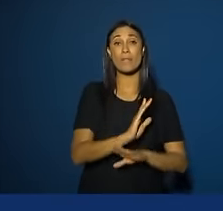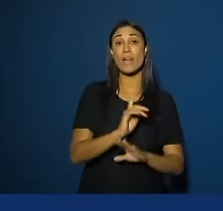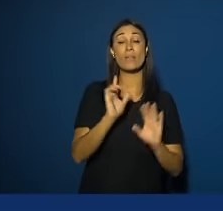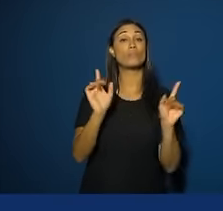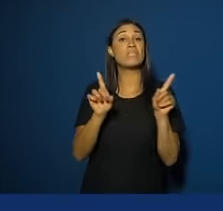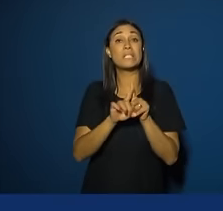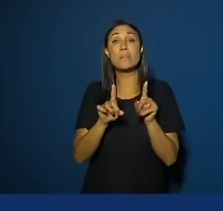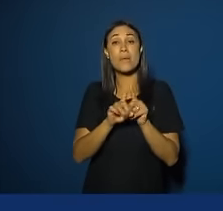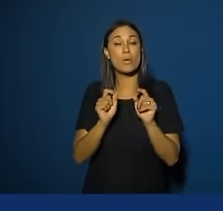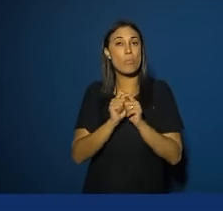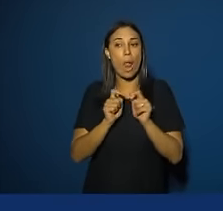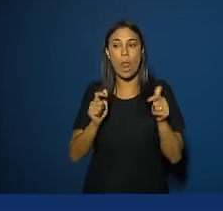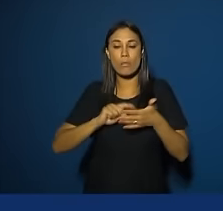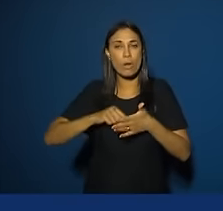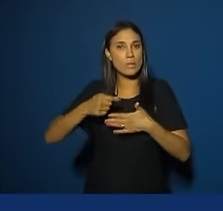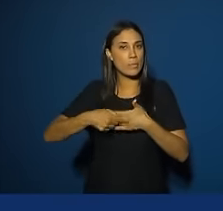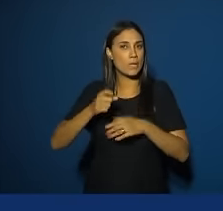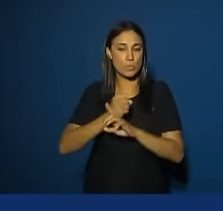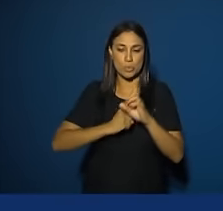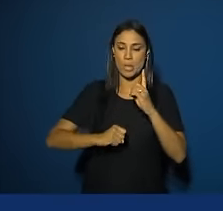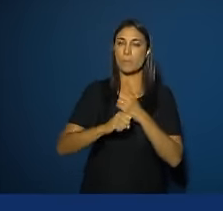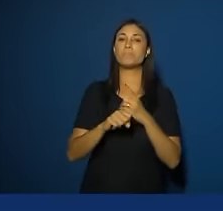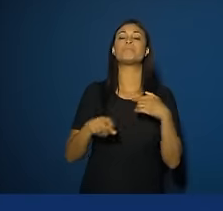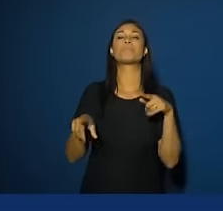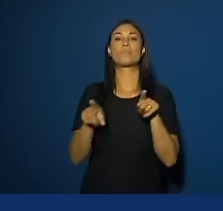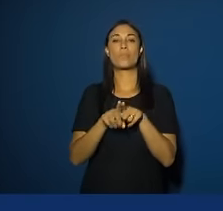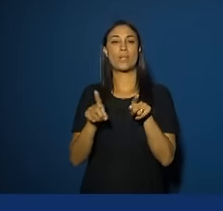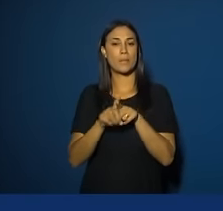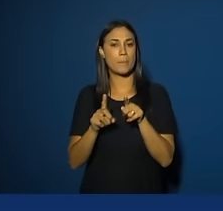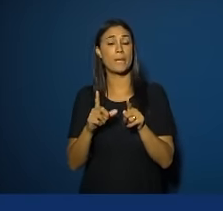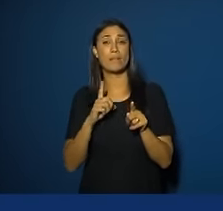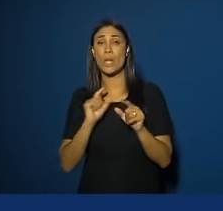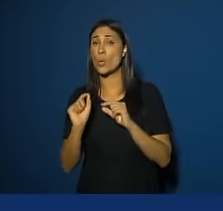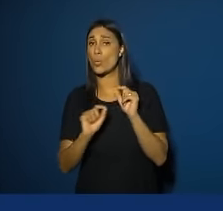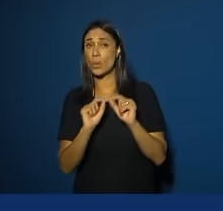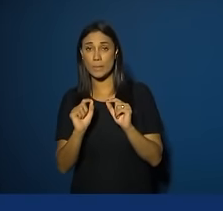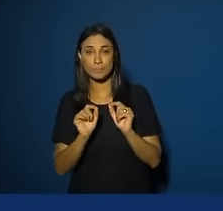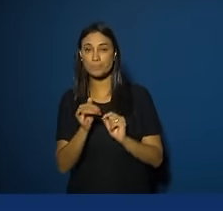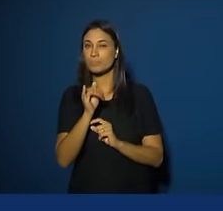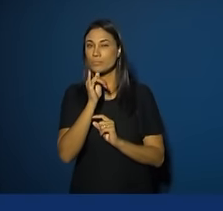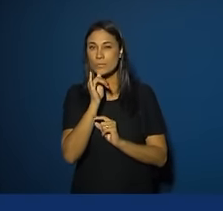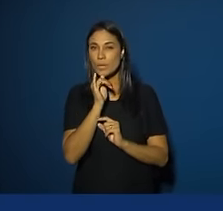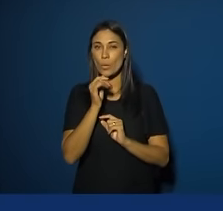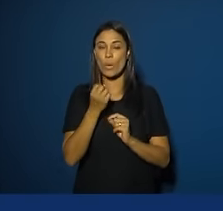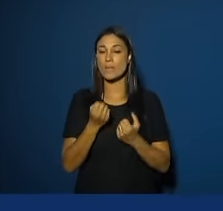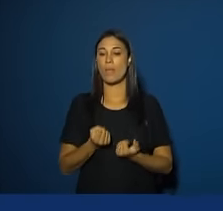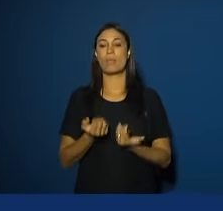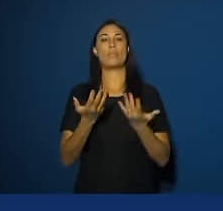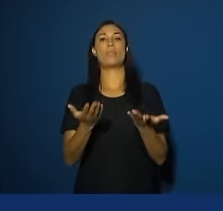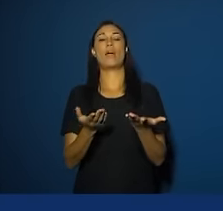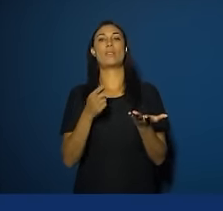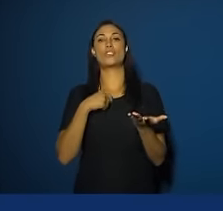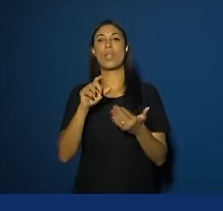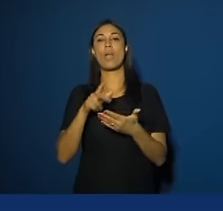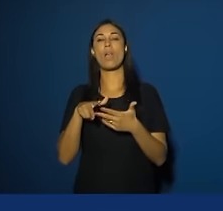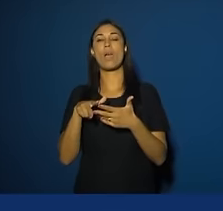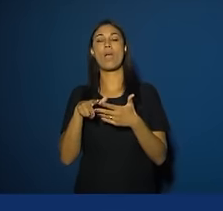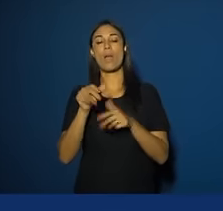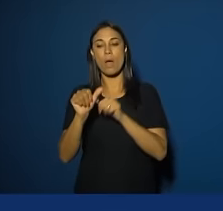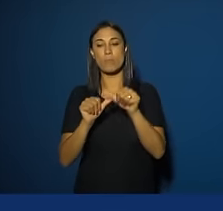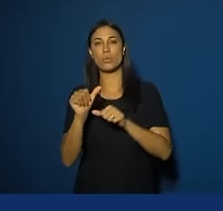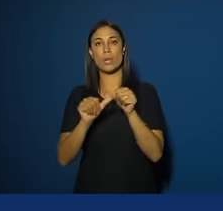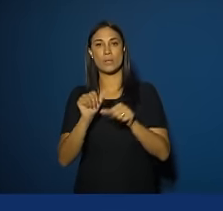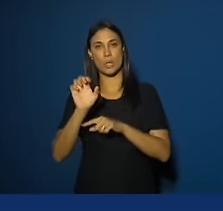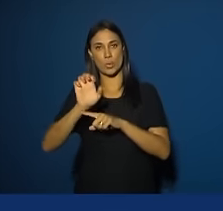consequência social né a origem dos Yellow Jackets tem a ver com com essa concepção de reforma do estado e nós